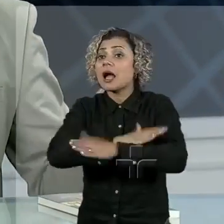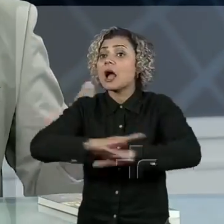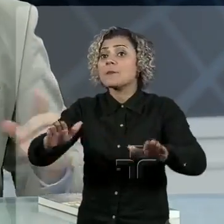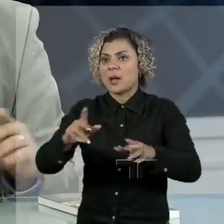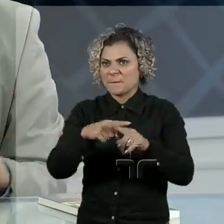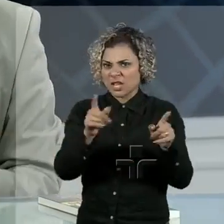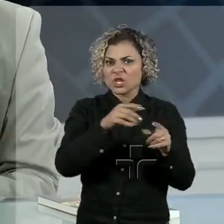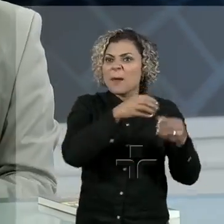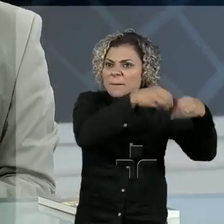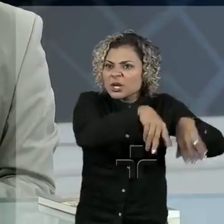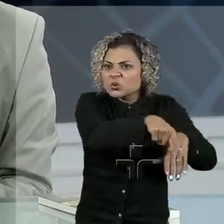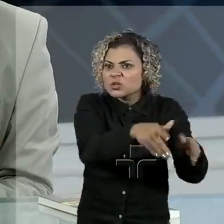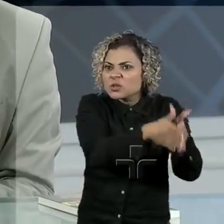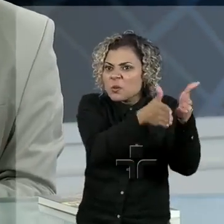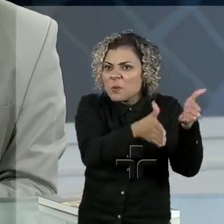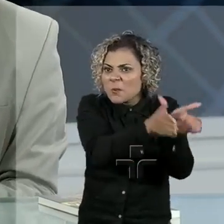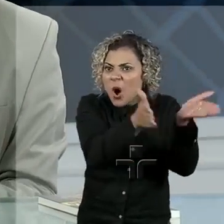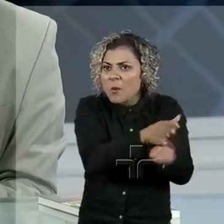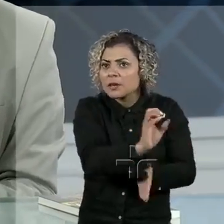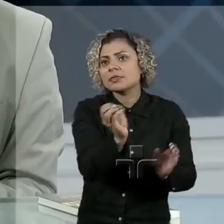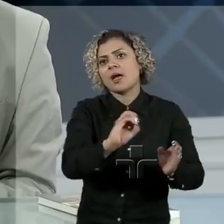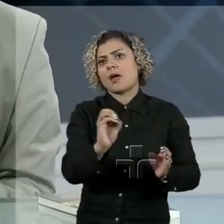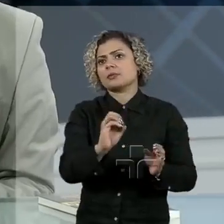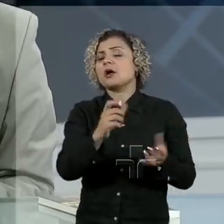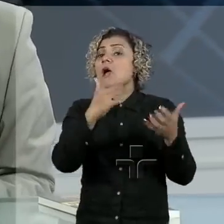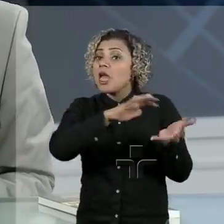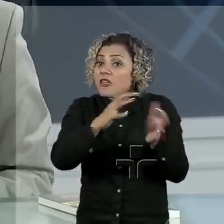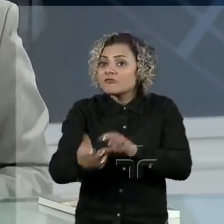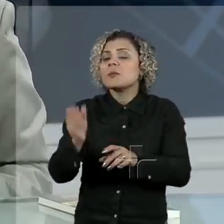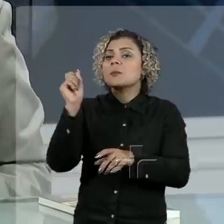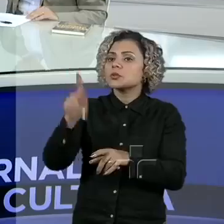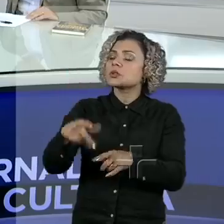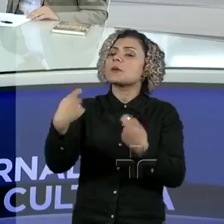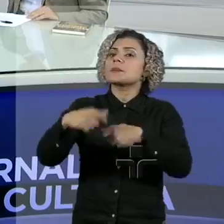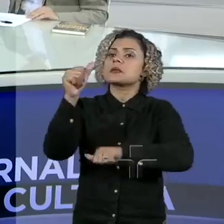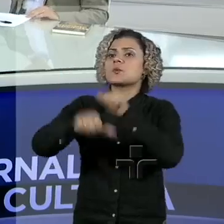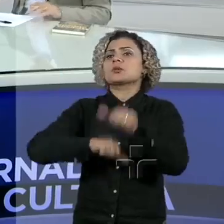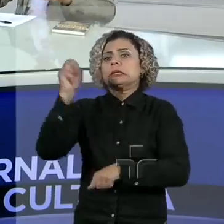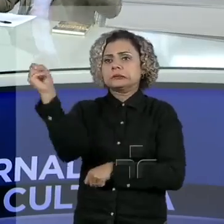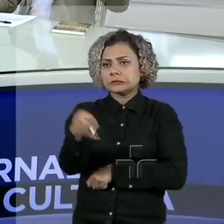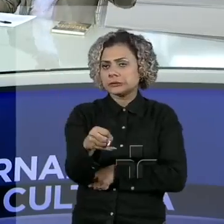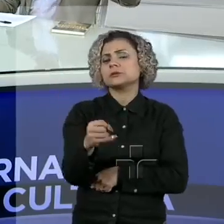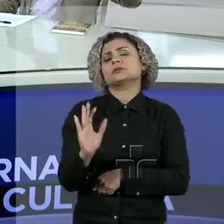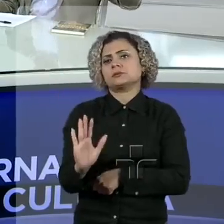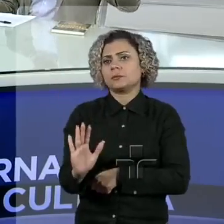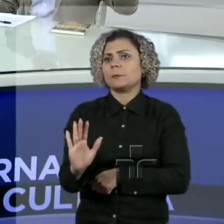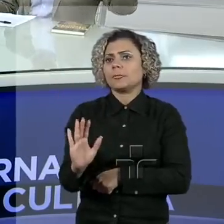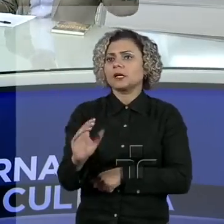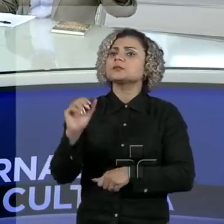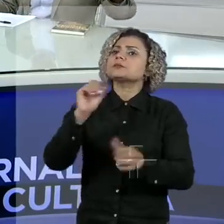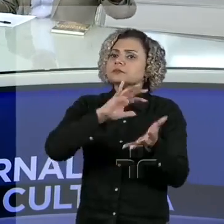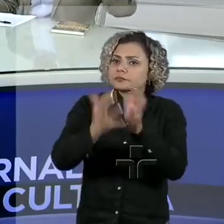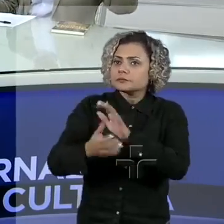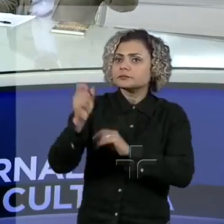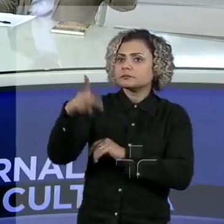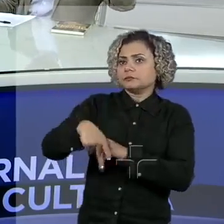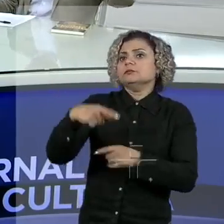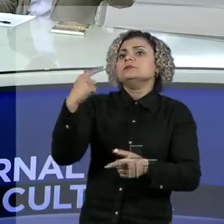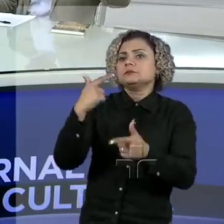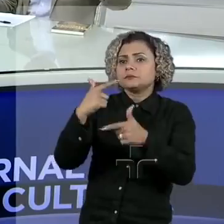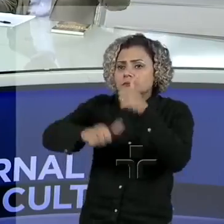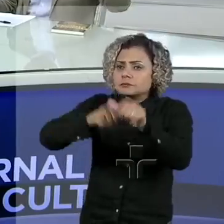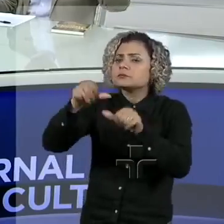os pobres. Nós vamos mudar essa reforma da Previdência. Então, não avança dessa forma que você está falando. Então, vamos modificá-la